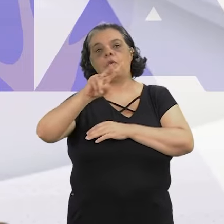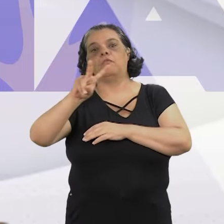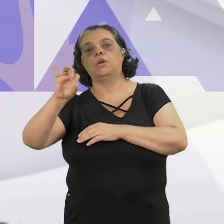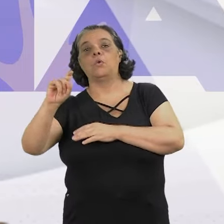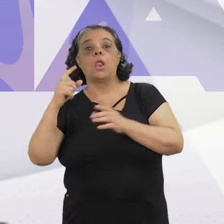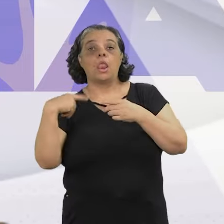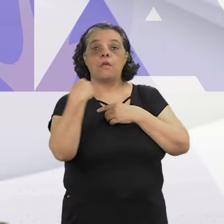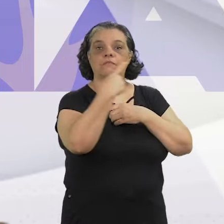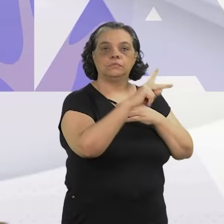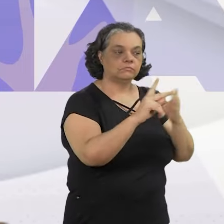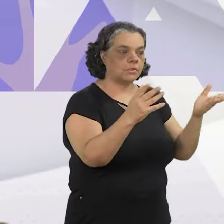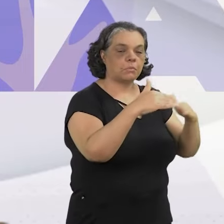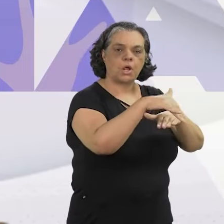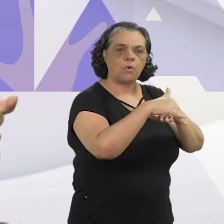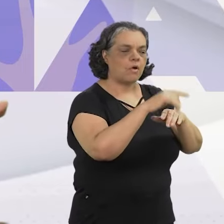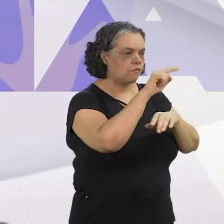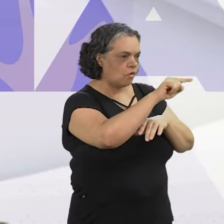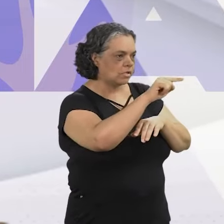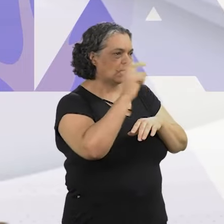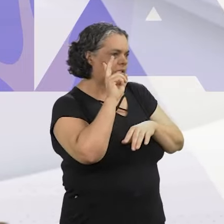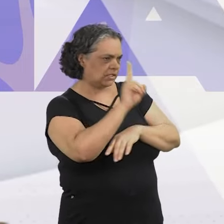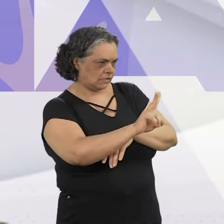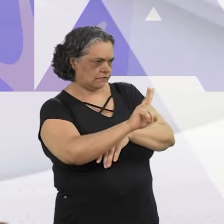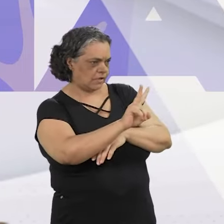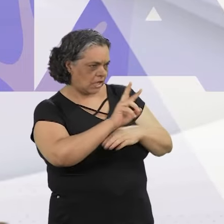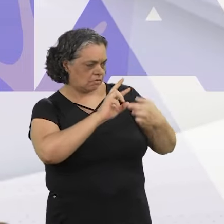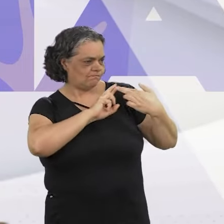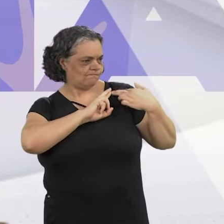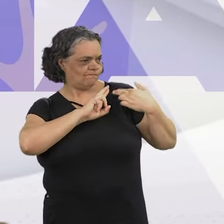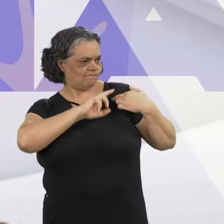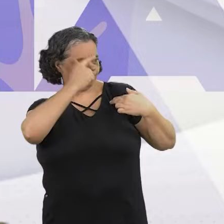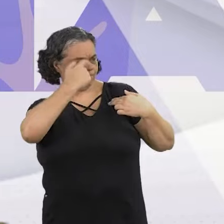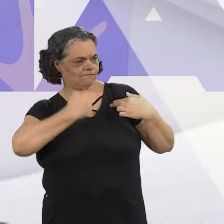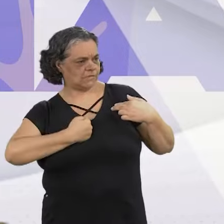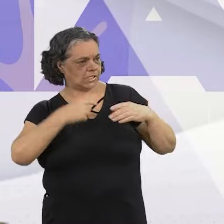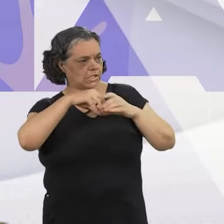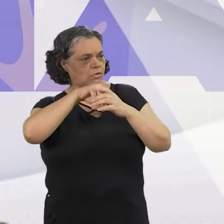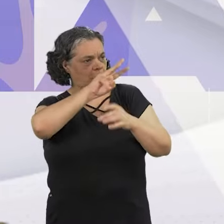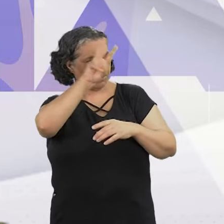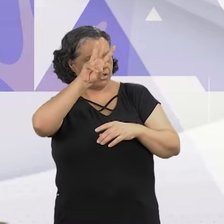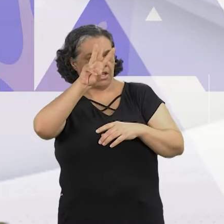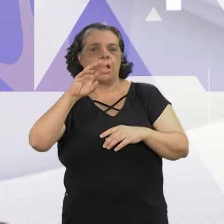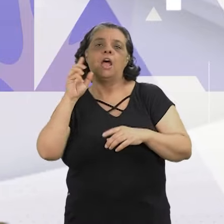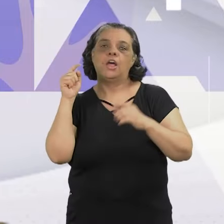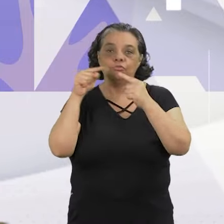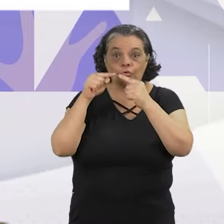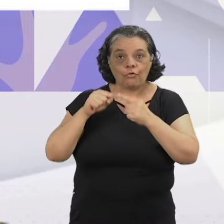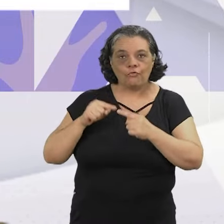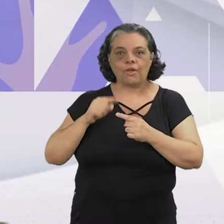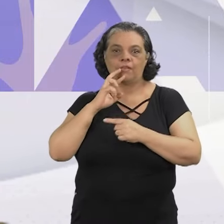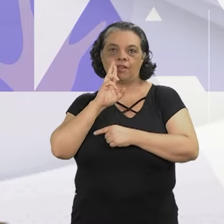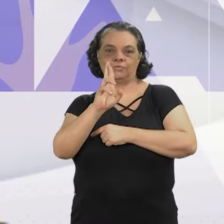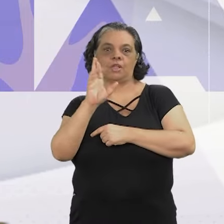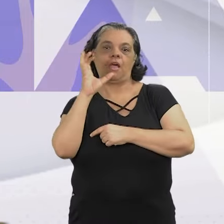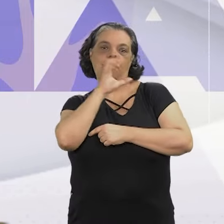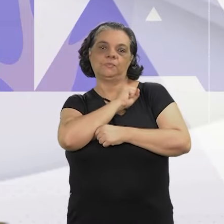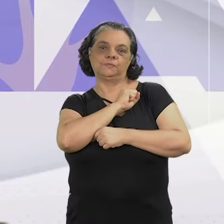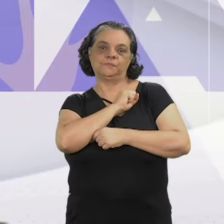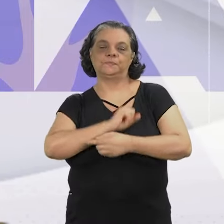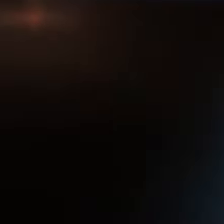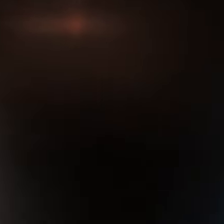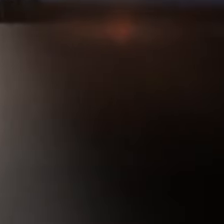Torres levando para Jo a pergunta você se vê representado ou representada na mídia a gente confere as respostas